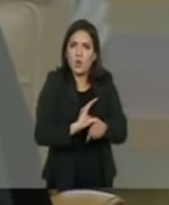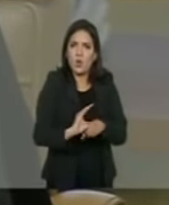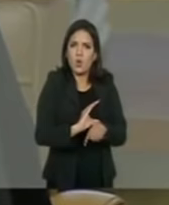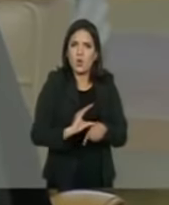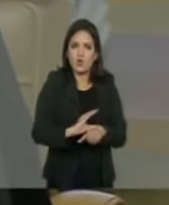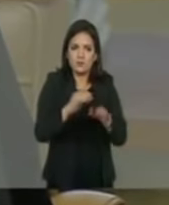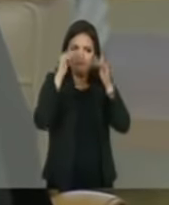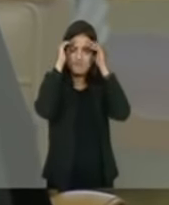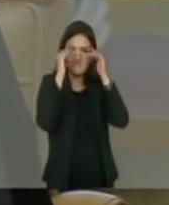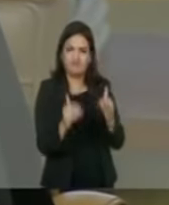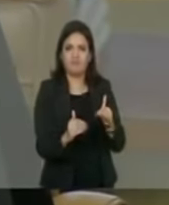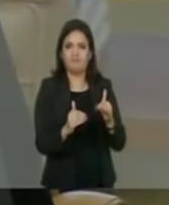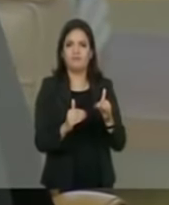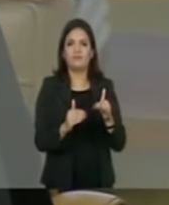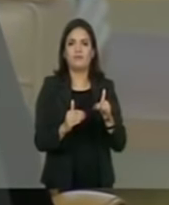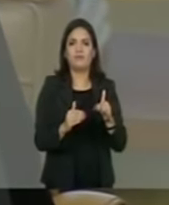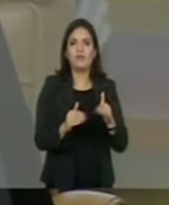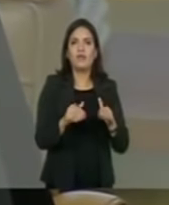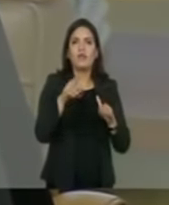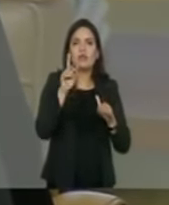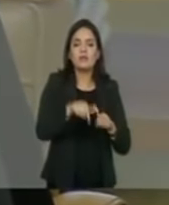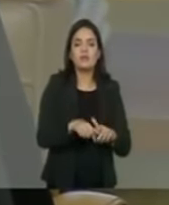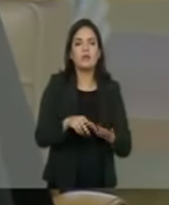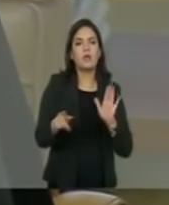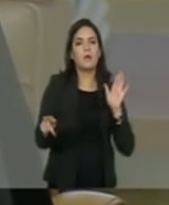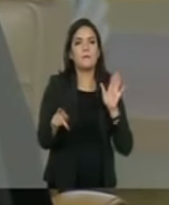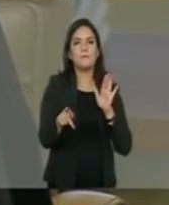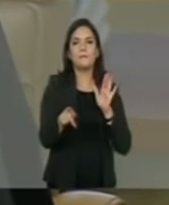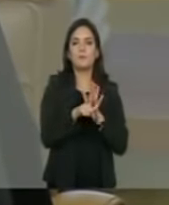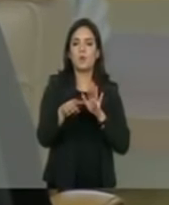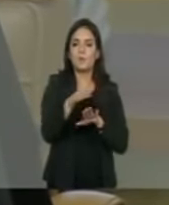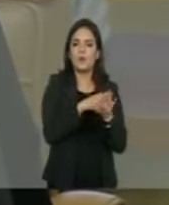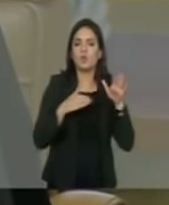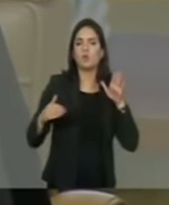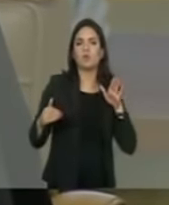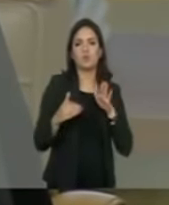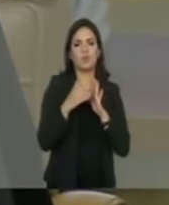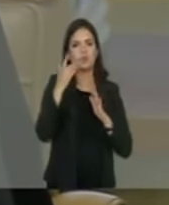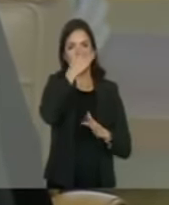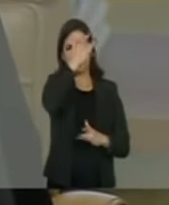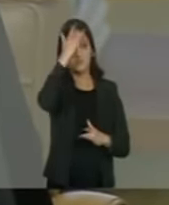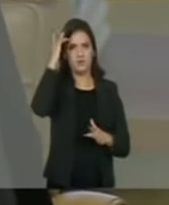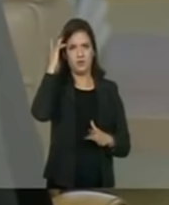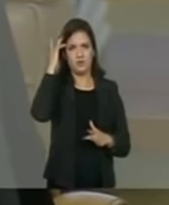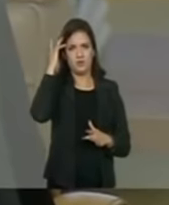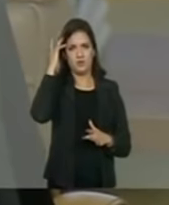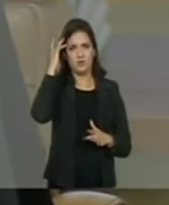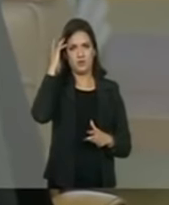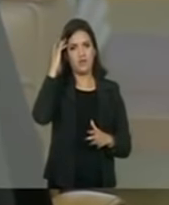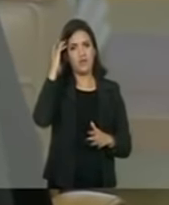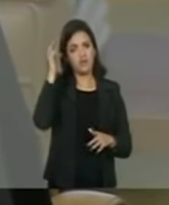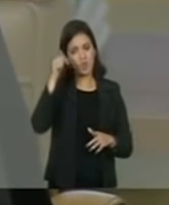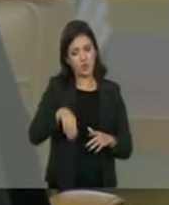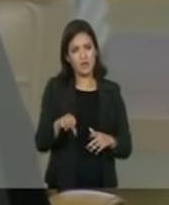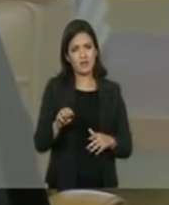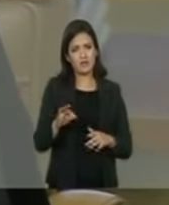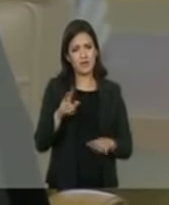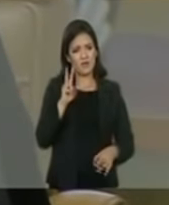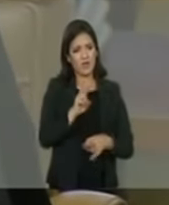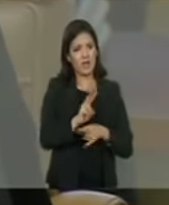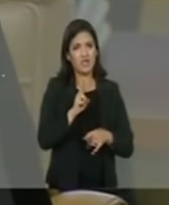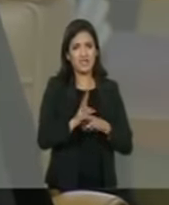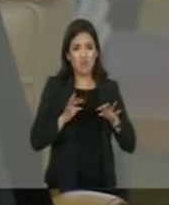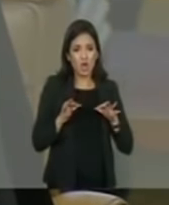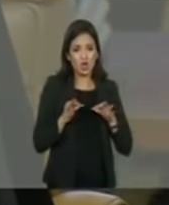governa a todos sendo o garante de sua integridade impedindo que razões de